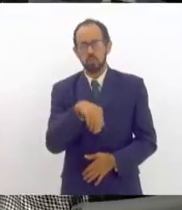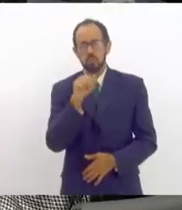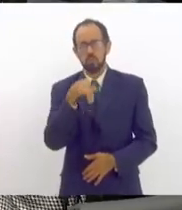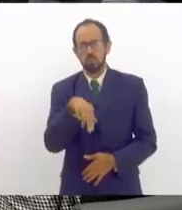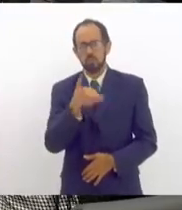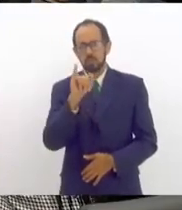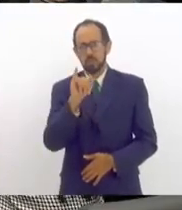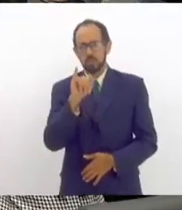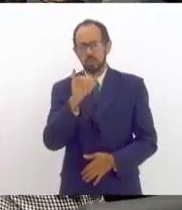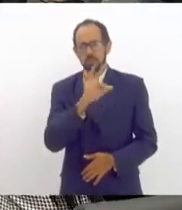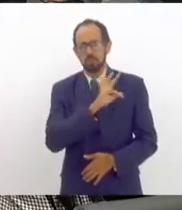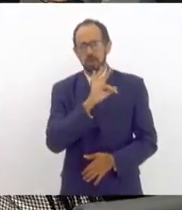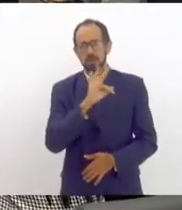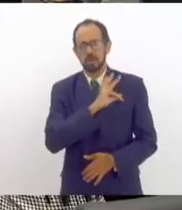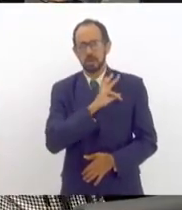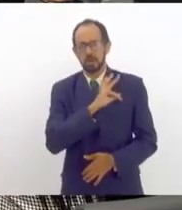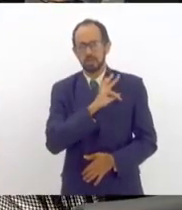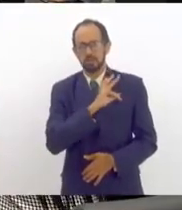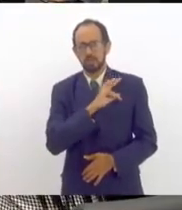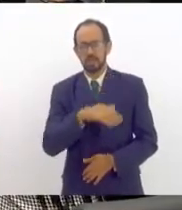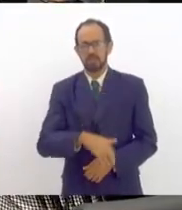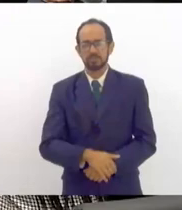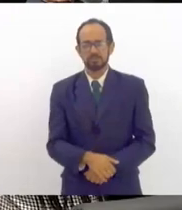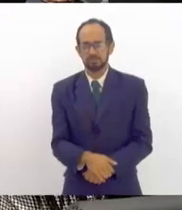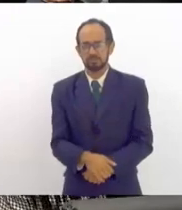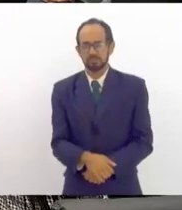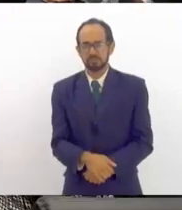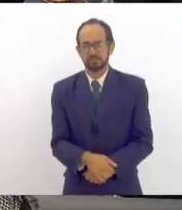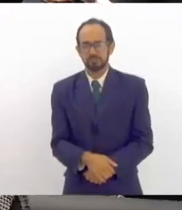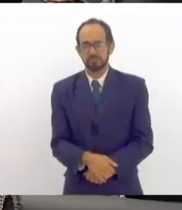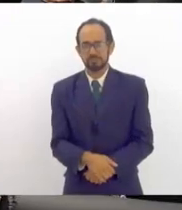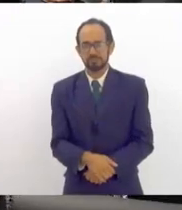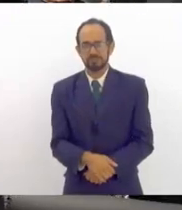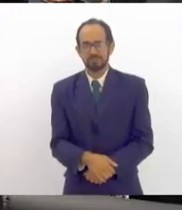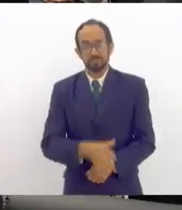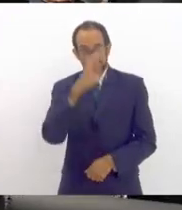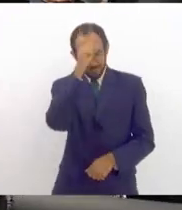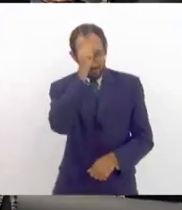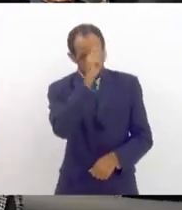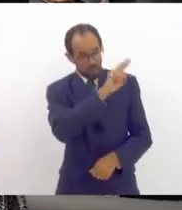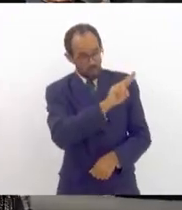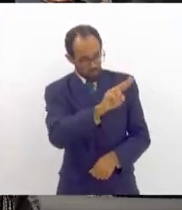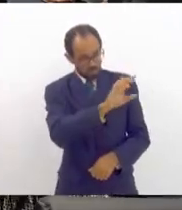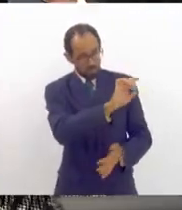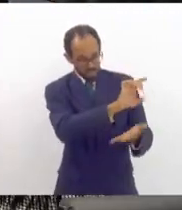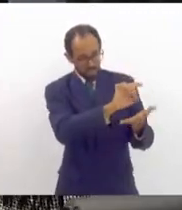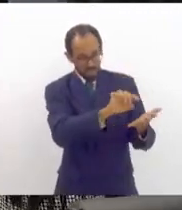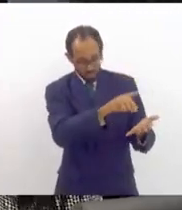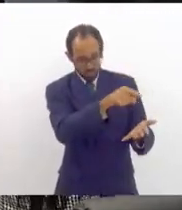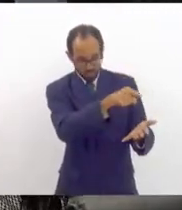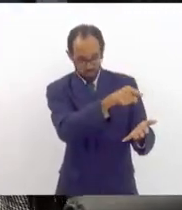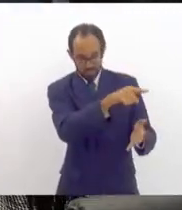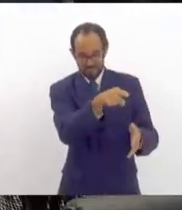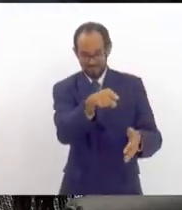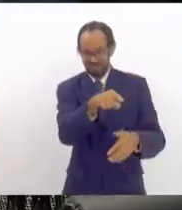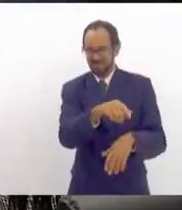Marta Rocha tô aprendendo o nome de todo mundo Marta Rocha o deputado é